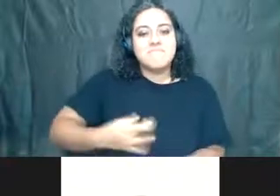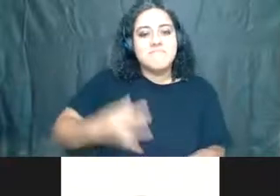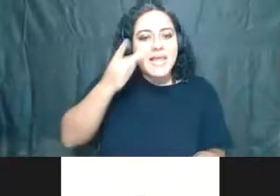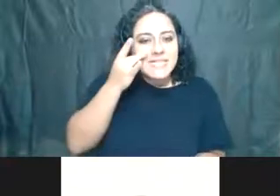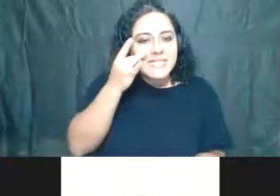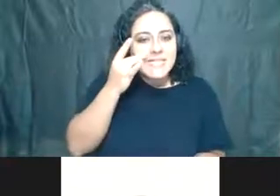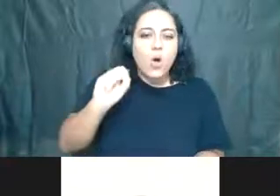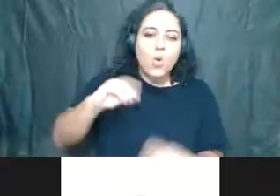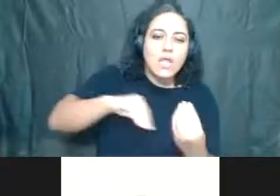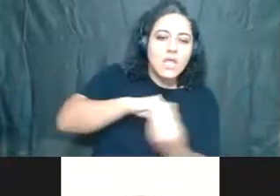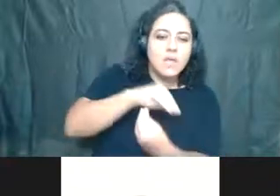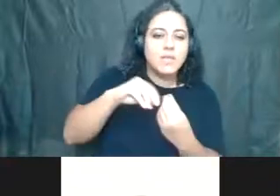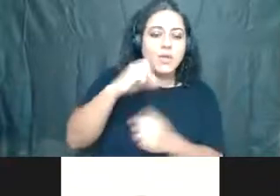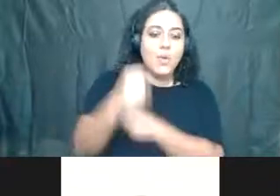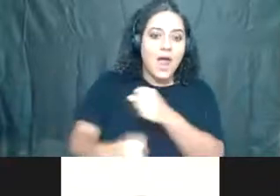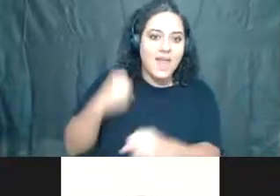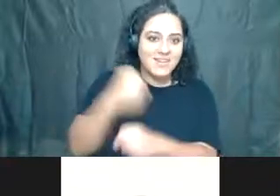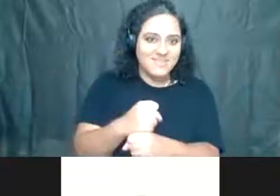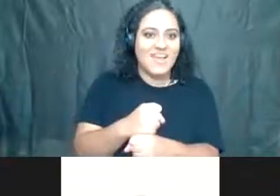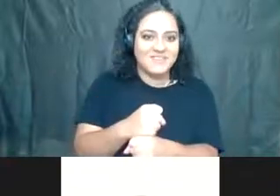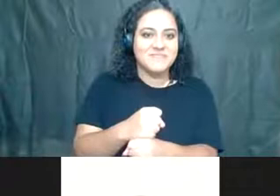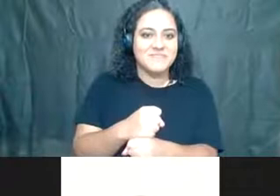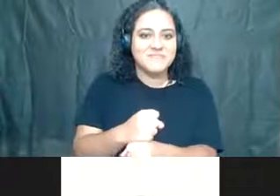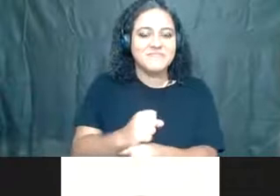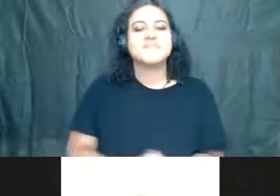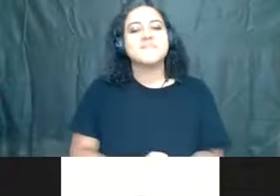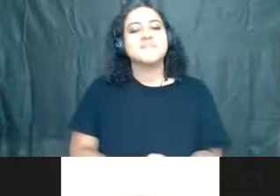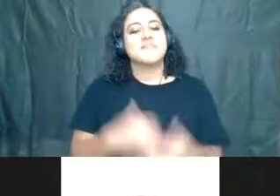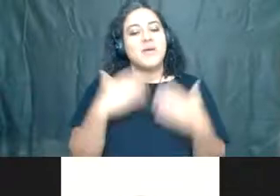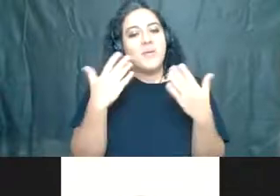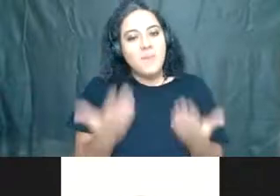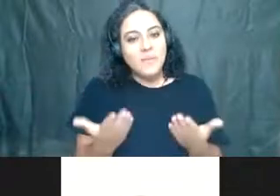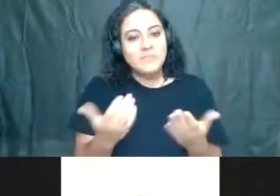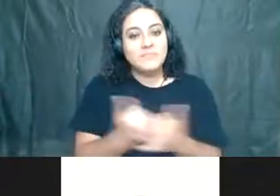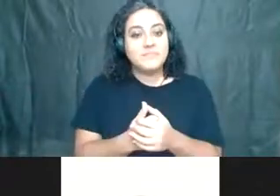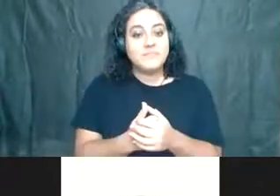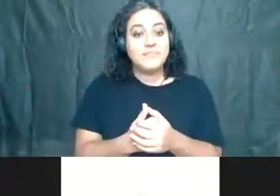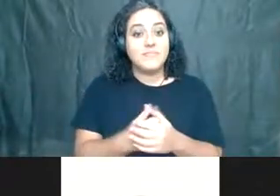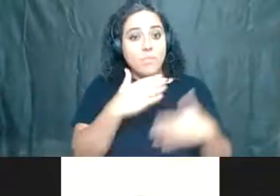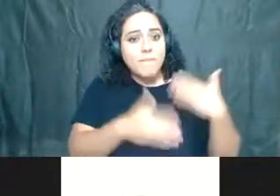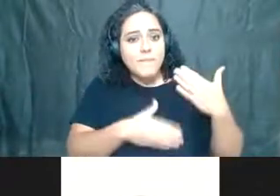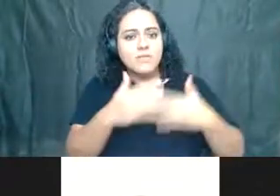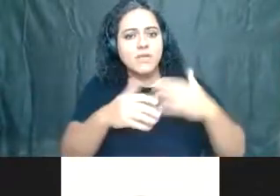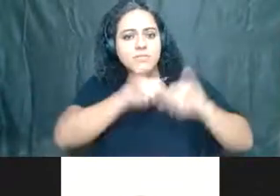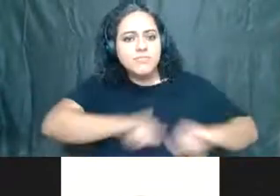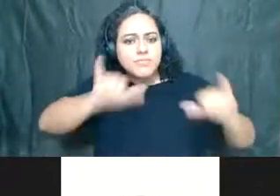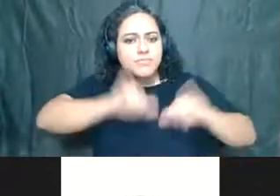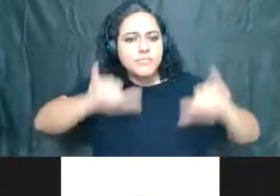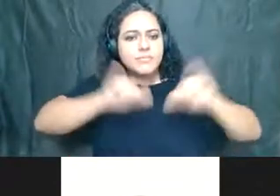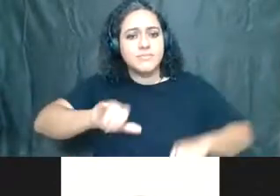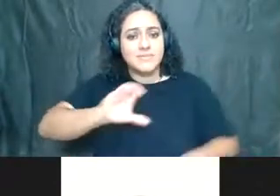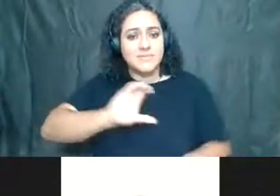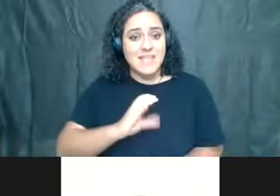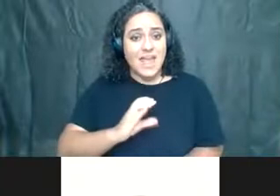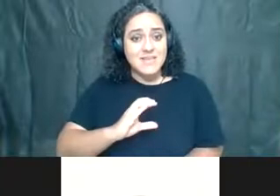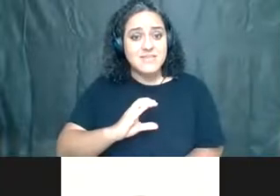híbrida no próximo ano. Bom, sobre o processo de popularização da ciência, a